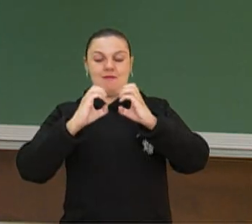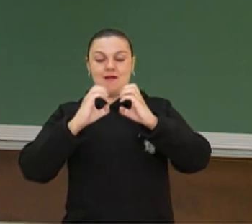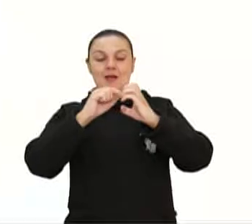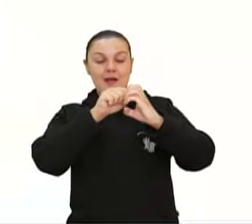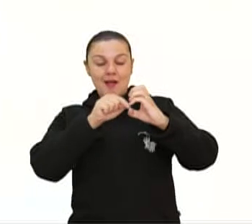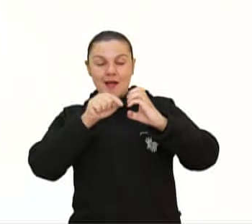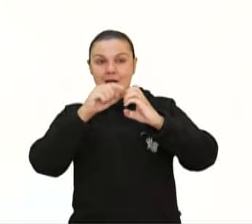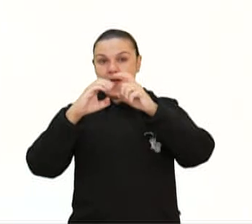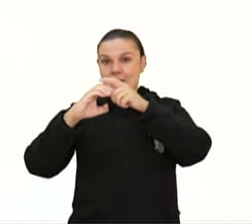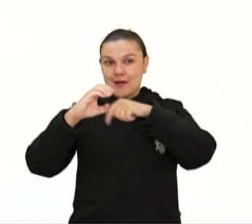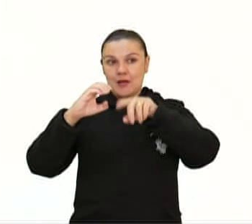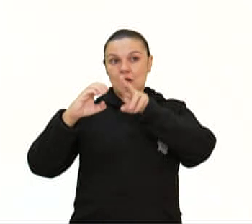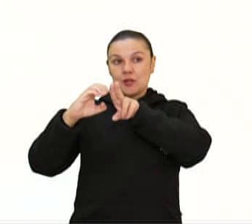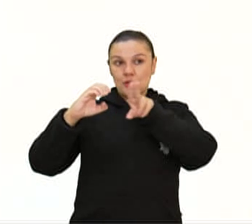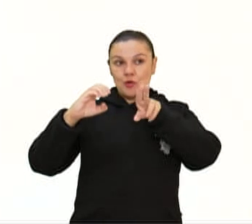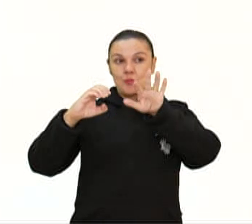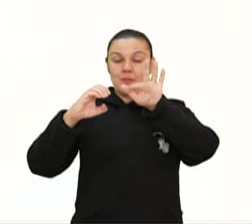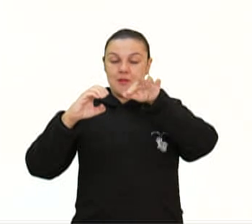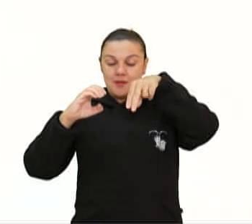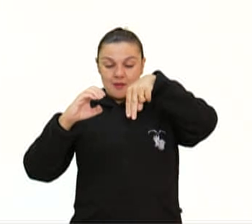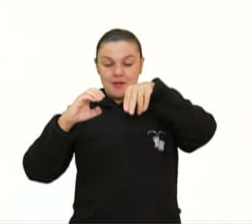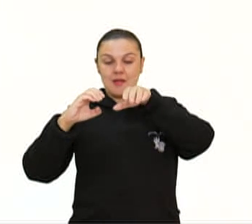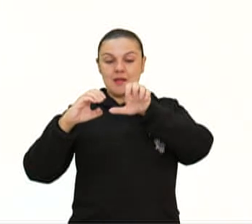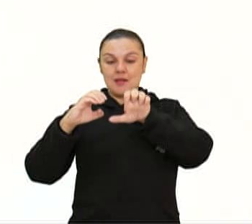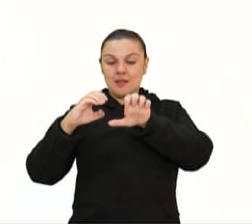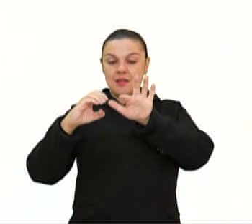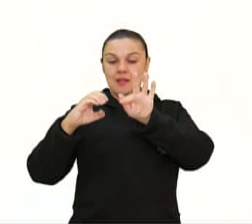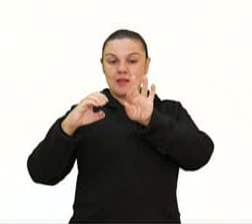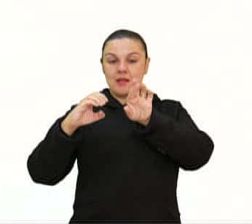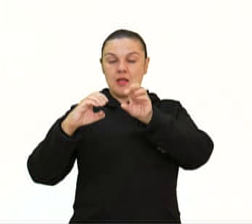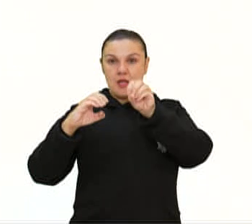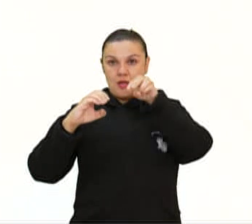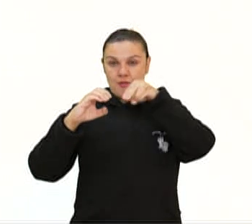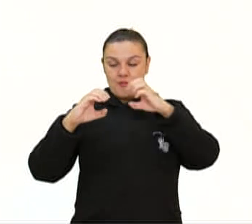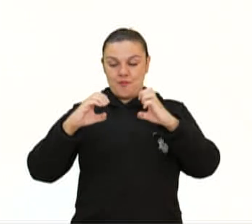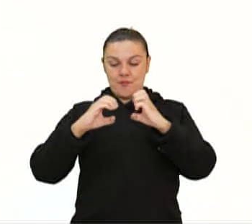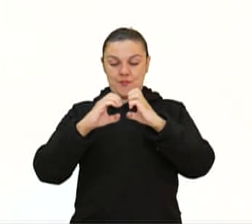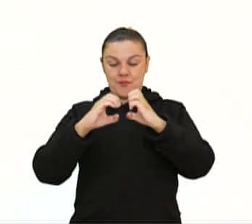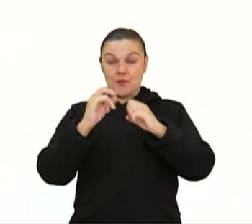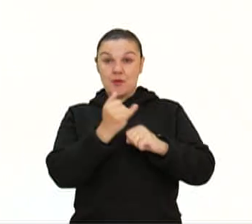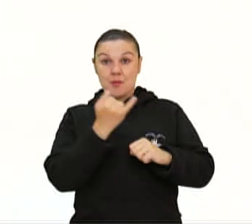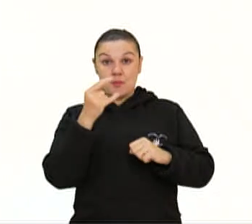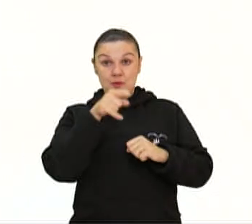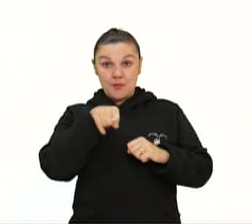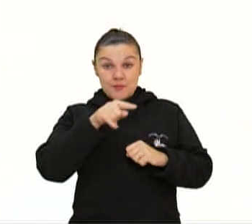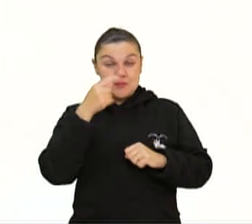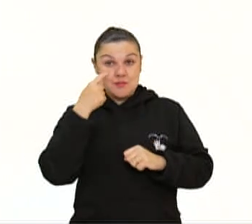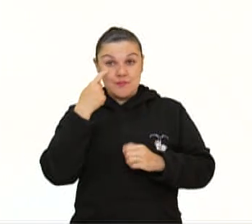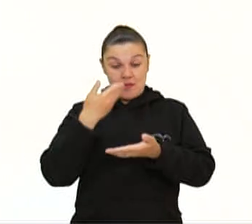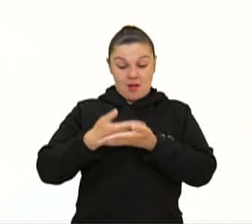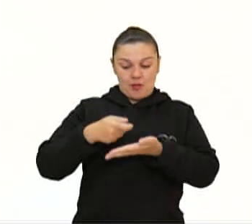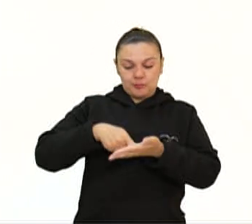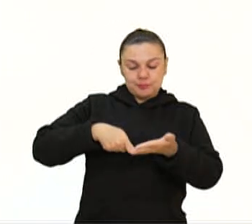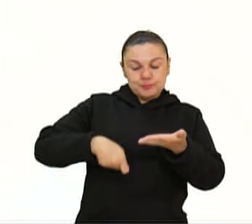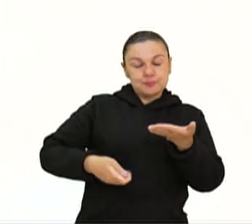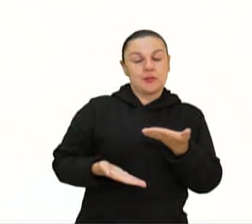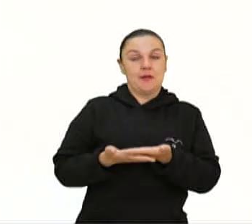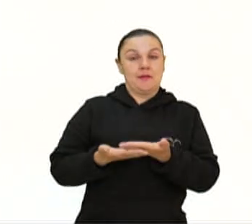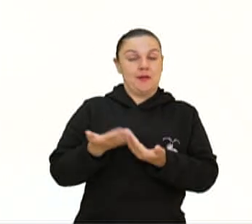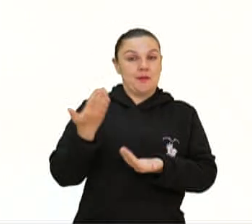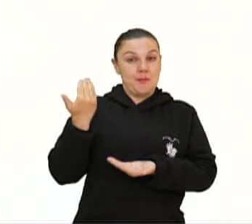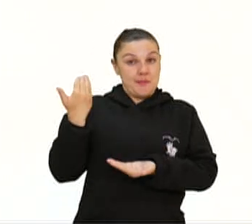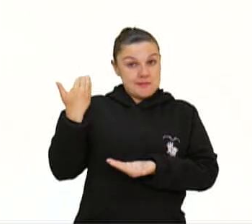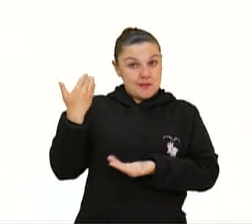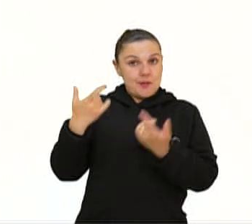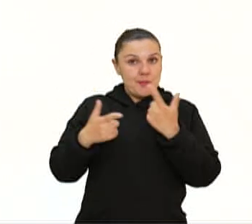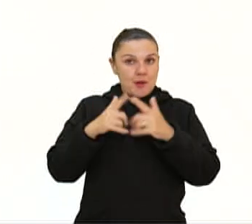esse processo chama-se néfron. É importante, pessoal, vocês estarem retomando a aula anterior, tá? Acompanhando as anotações que vocês têm no caderno, porque